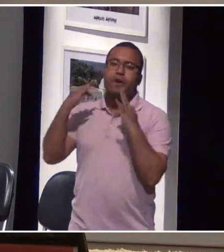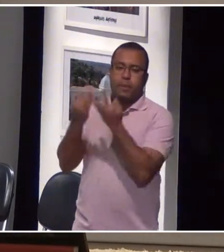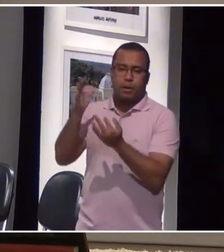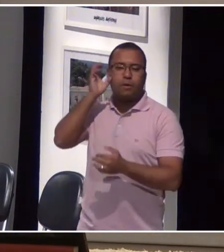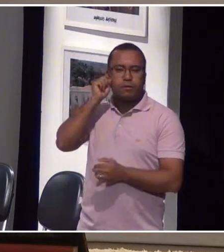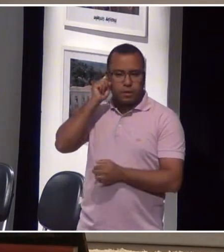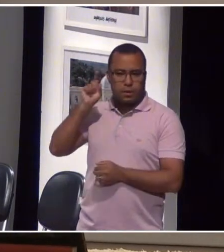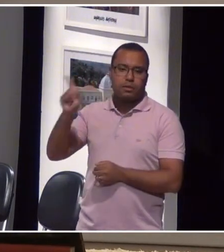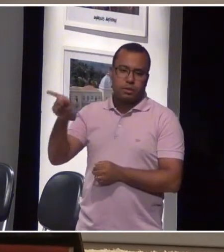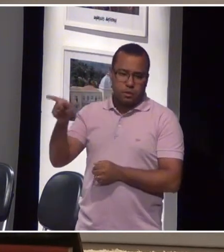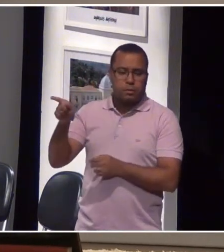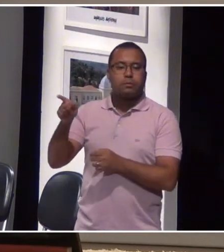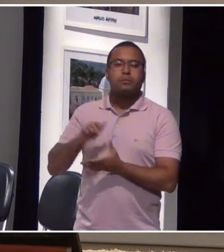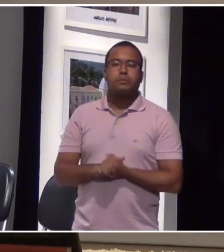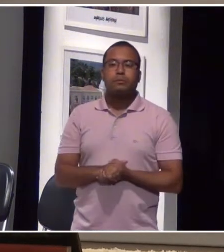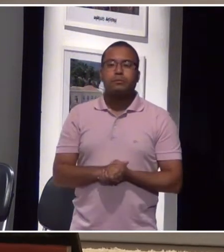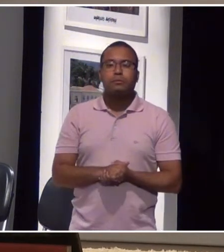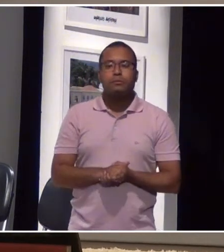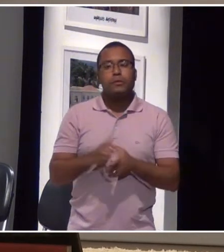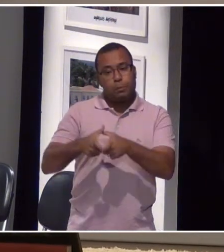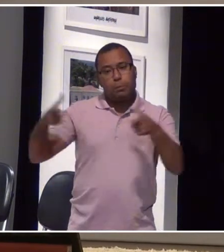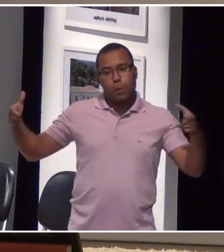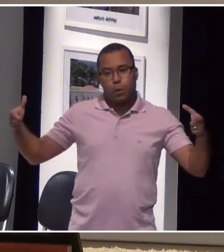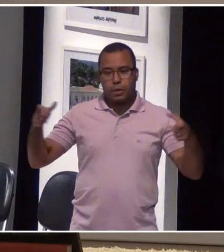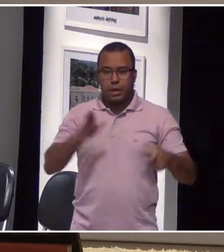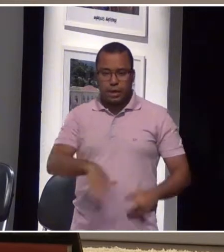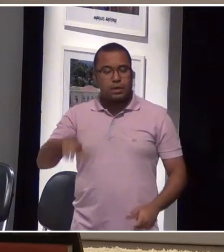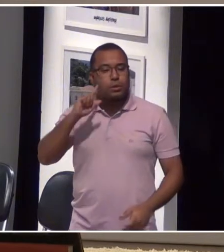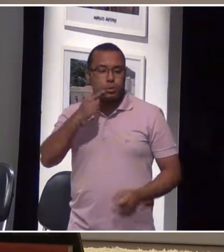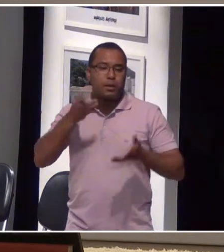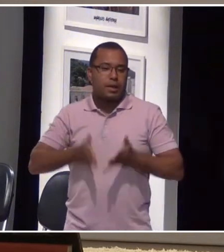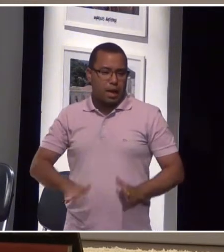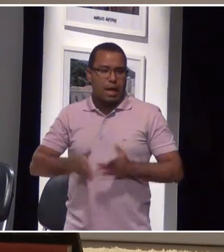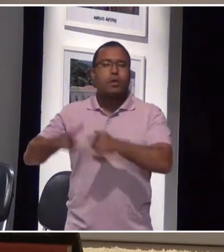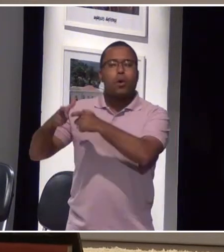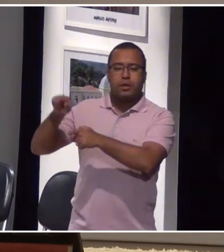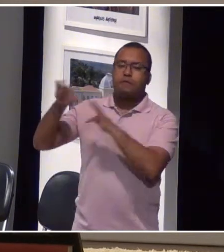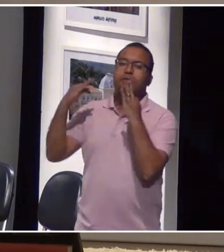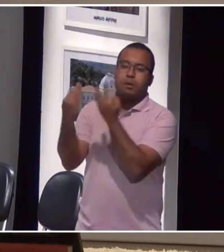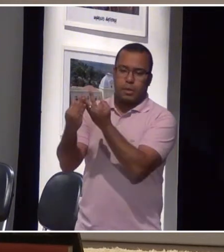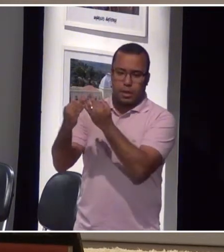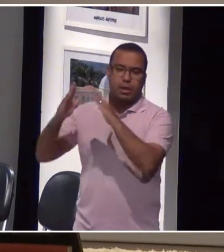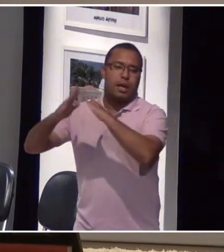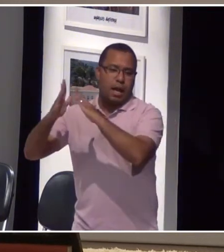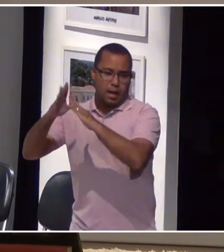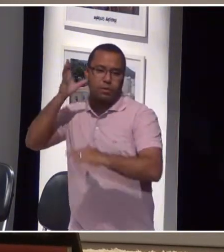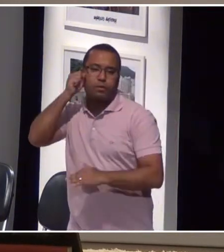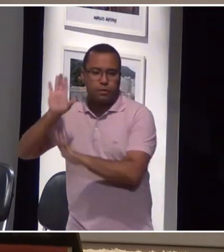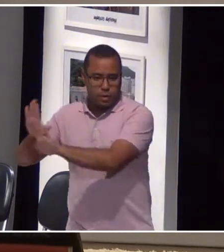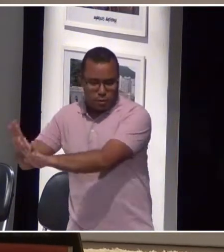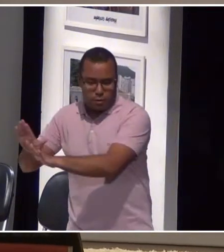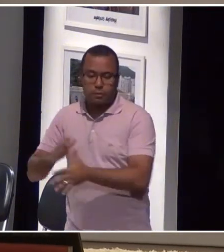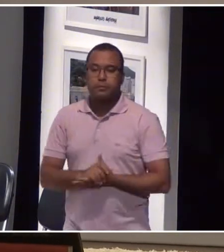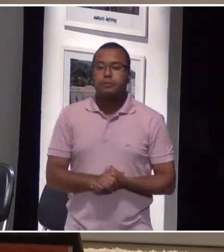de ouvintes, que sempre é a maioria. A maioria das crianças nasce em famílias de lares ouvintes,